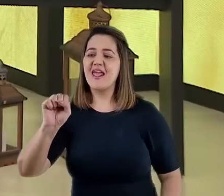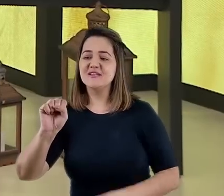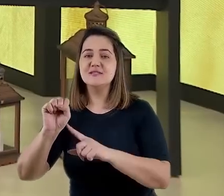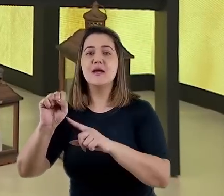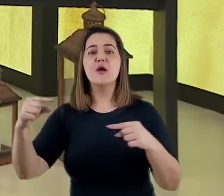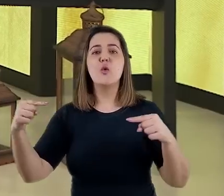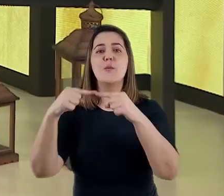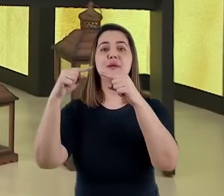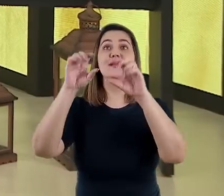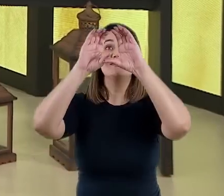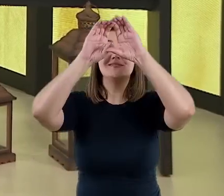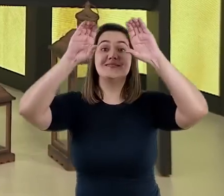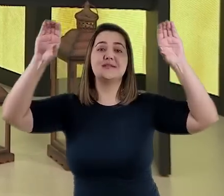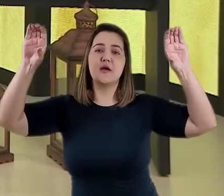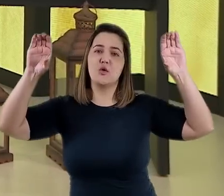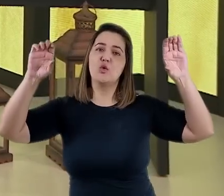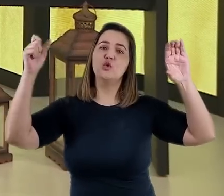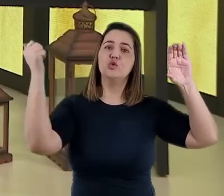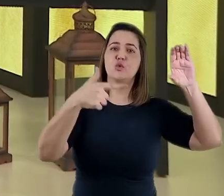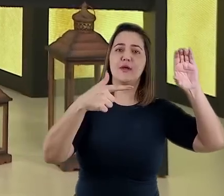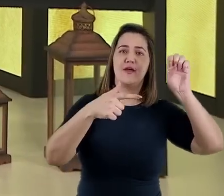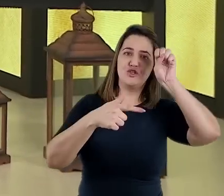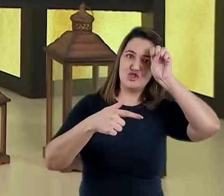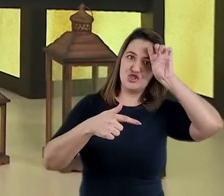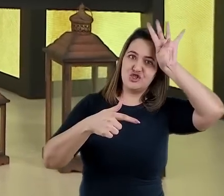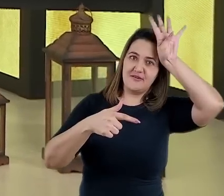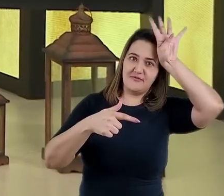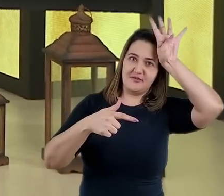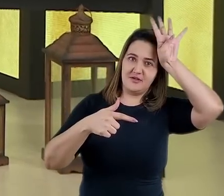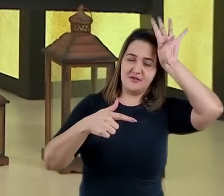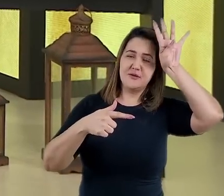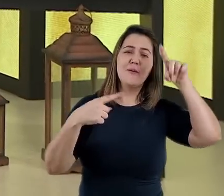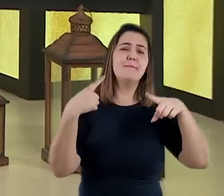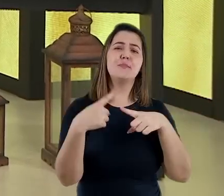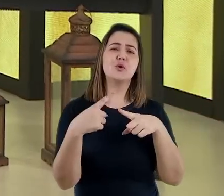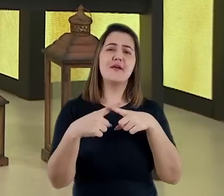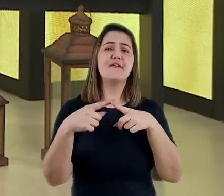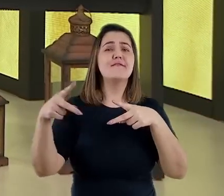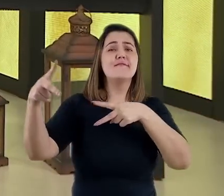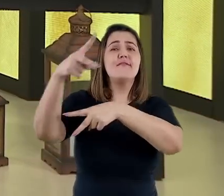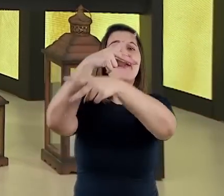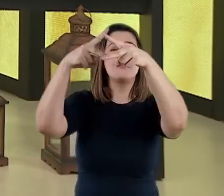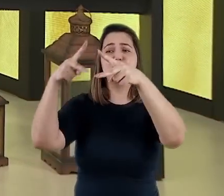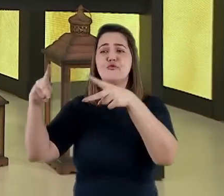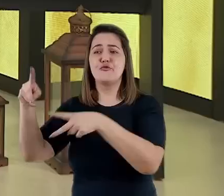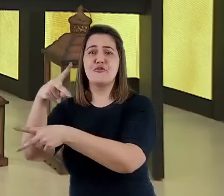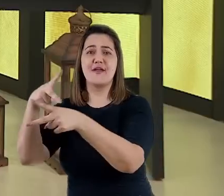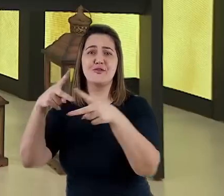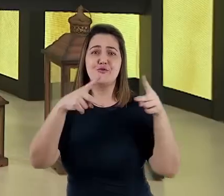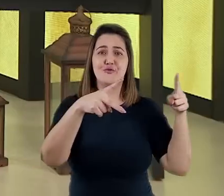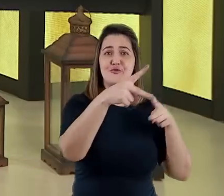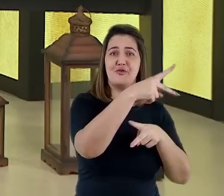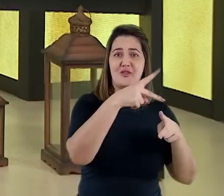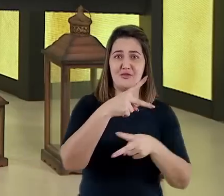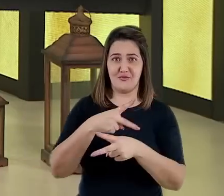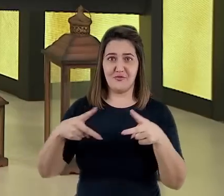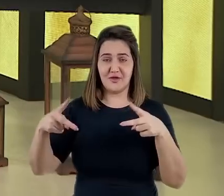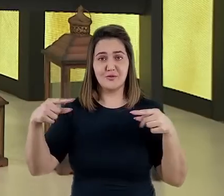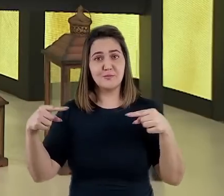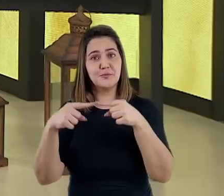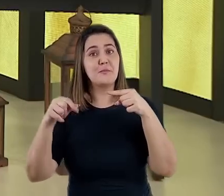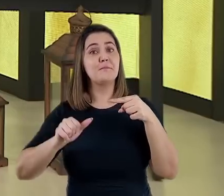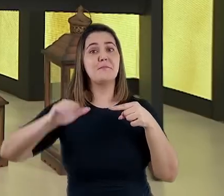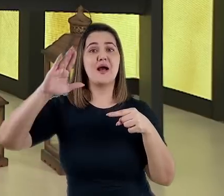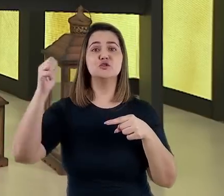palavras de um deles estão mais próximas das palavras os 4 ventos do céu do que das palavras